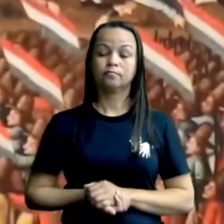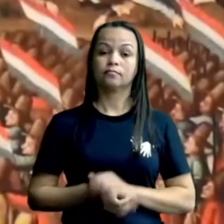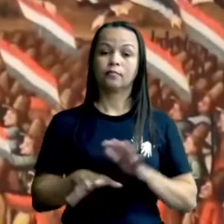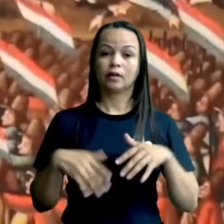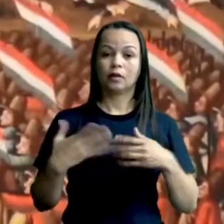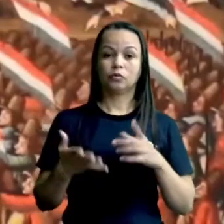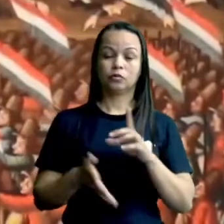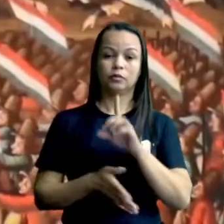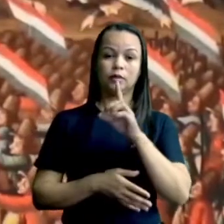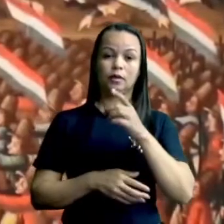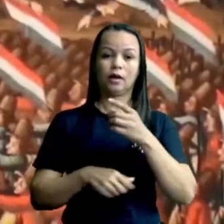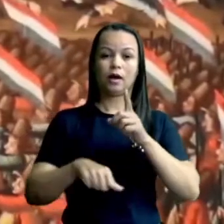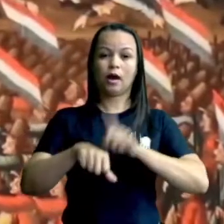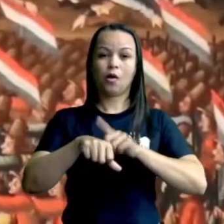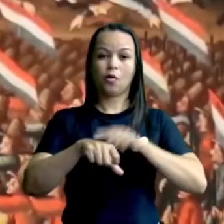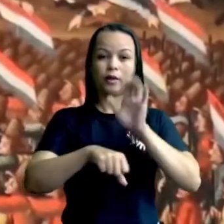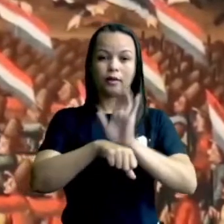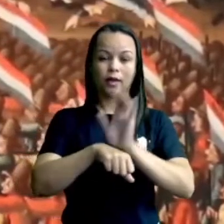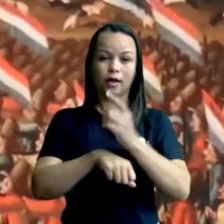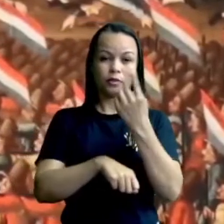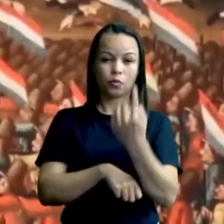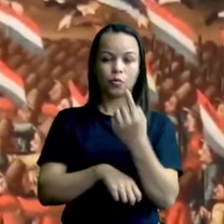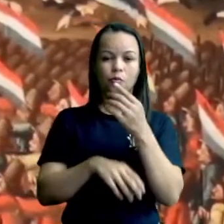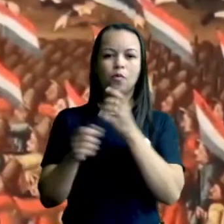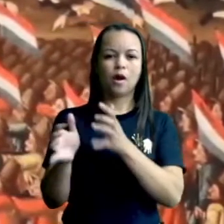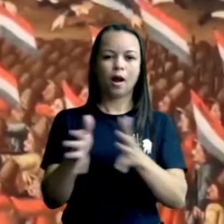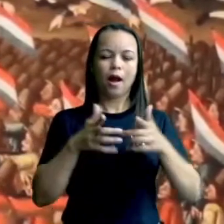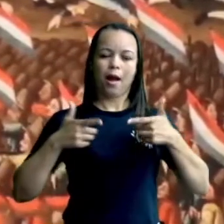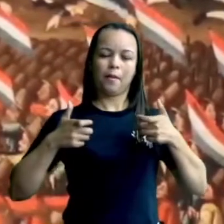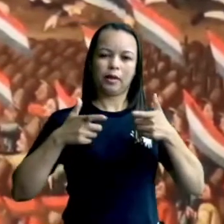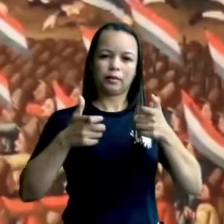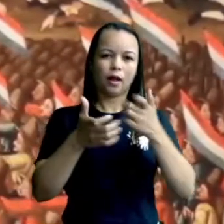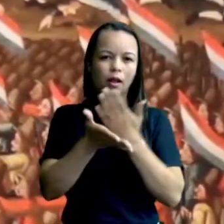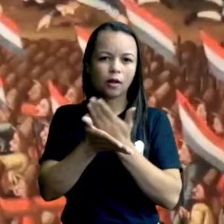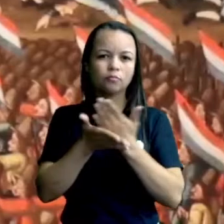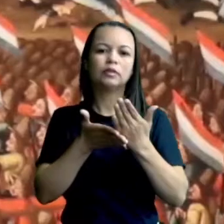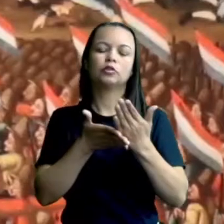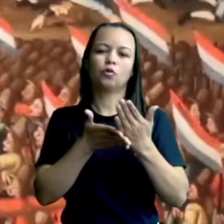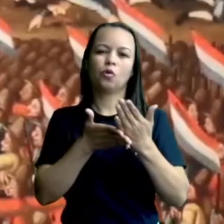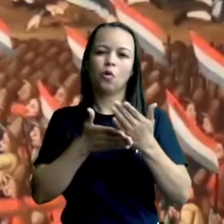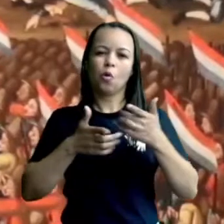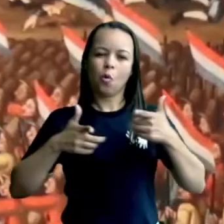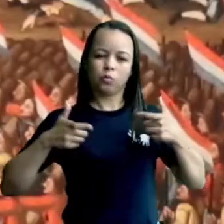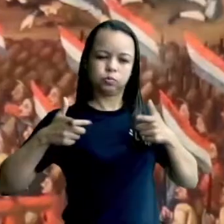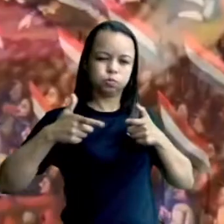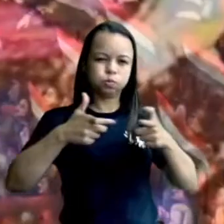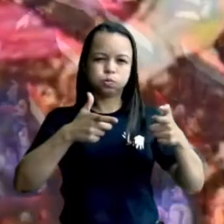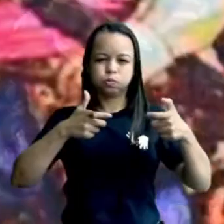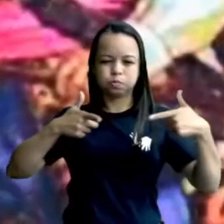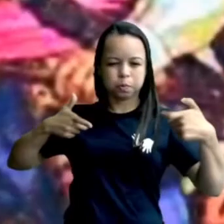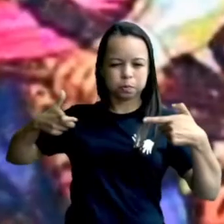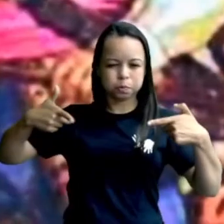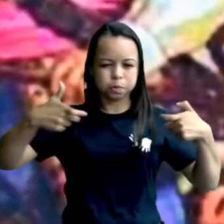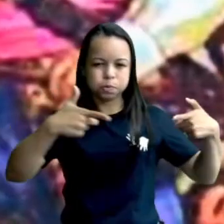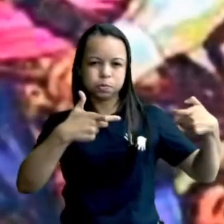À 1 da tarde desse dia, a Batalha das Tabocas iniciou-se. Os combates duraram por toda a